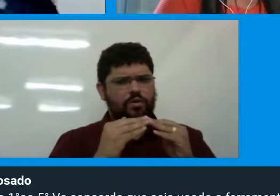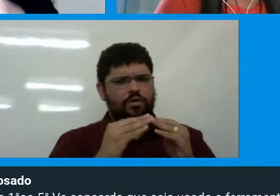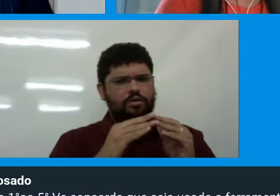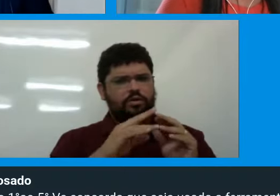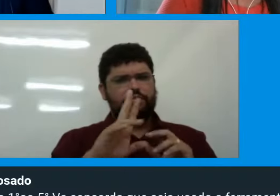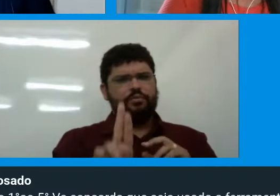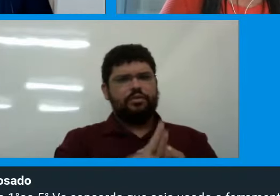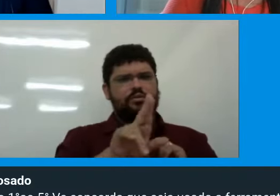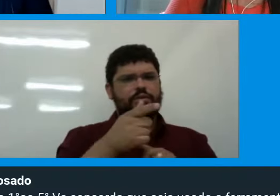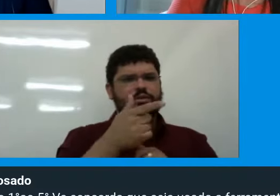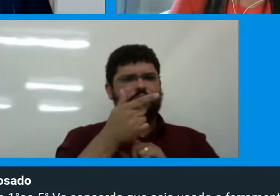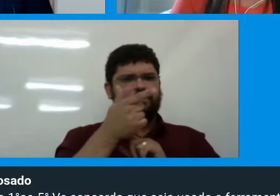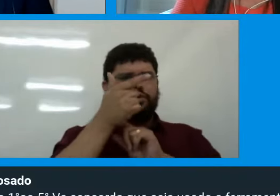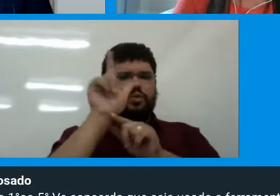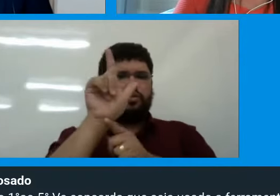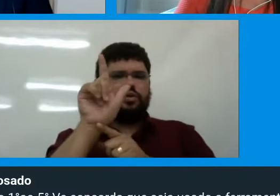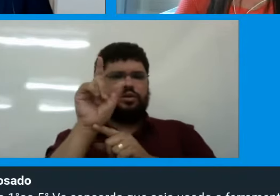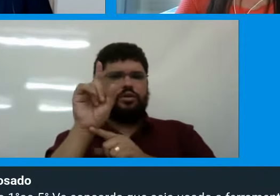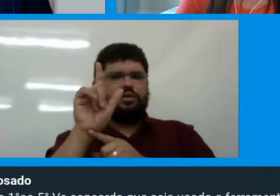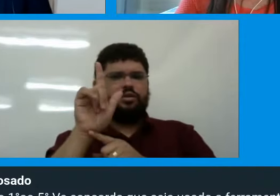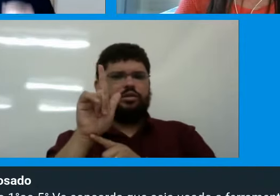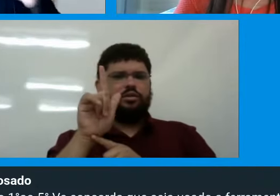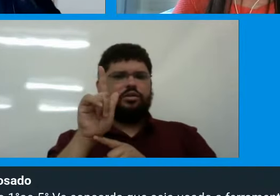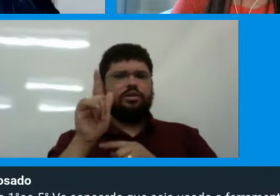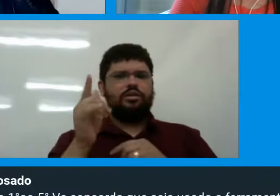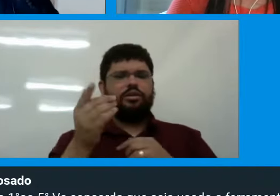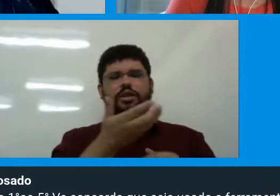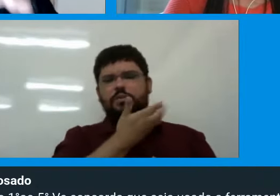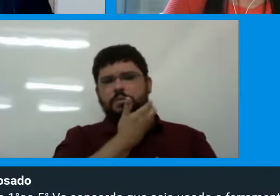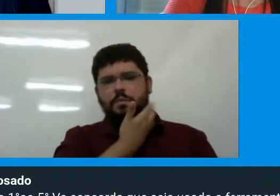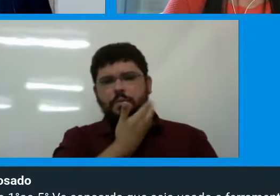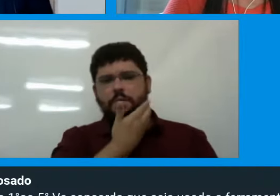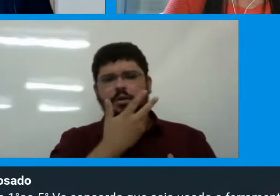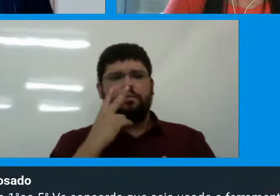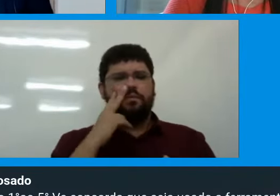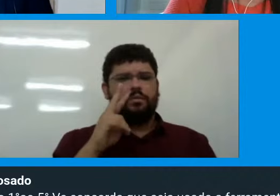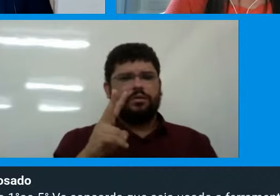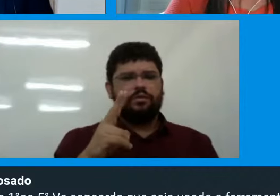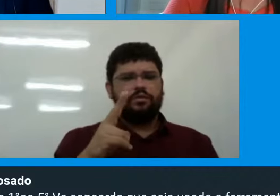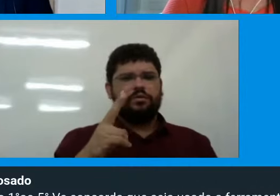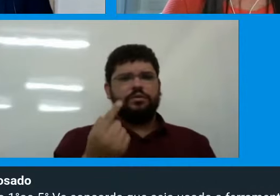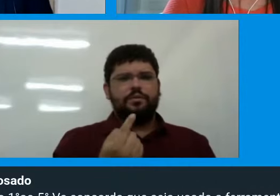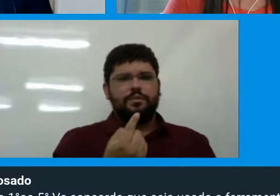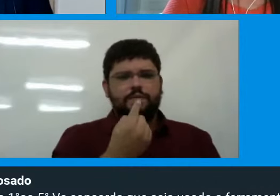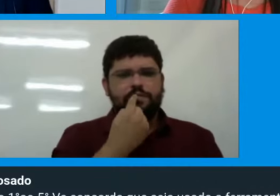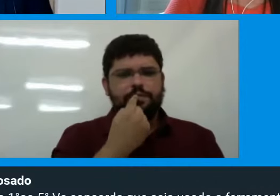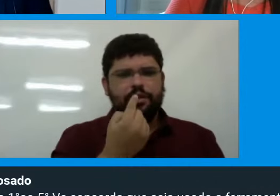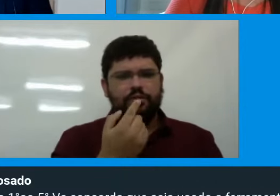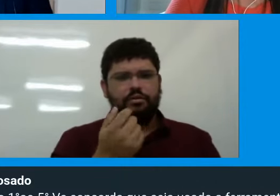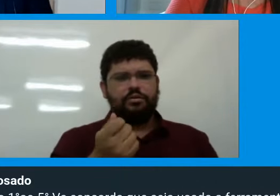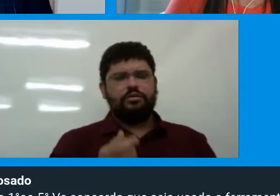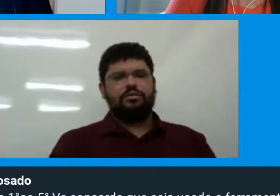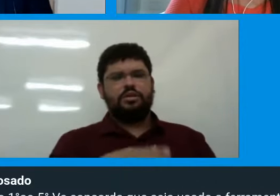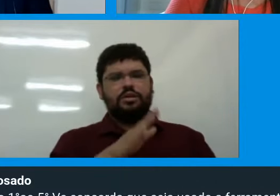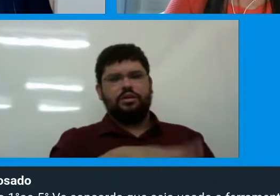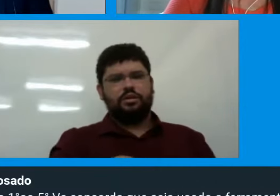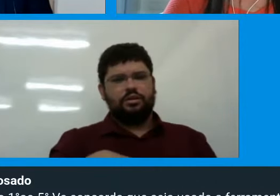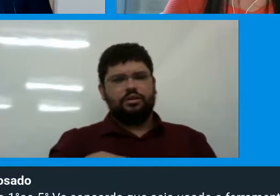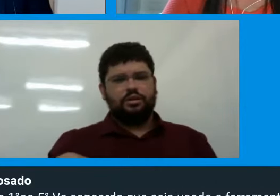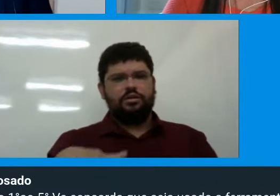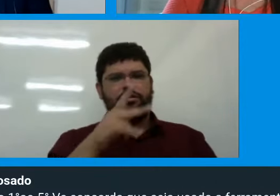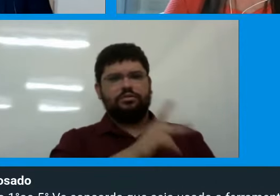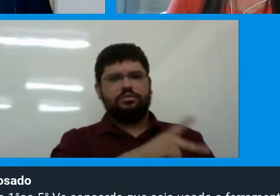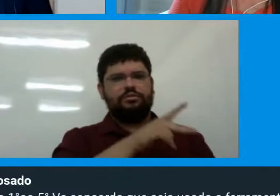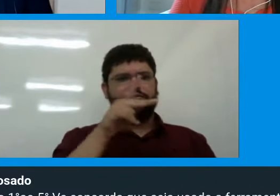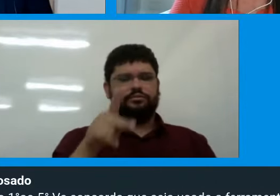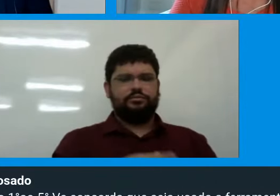Classroom e o Google Meet, que permite uma aproximação maior entre as